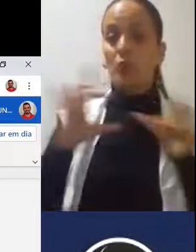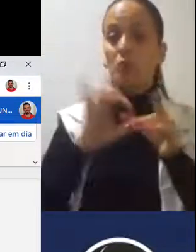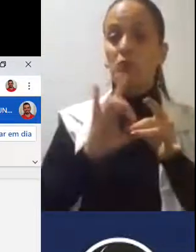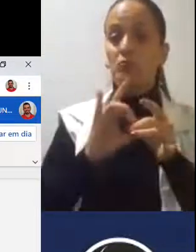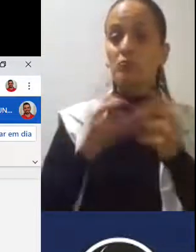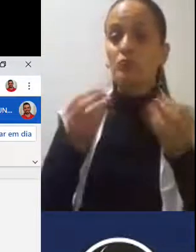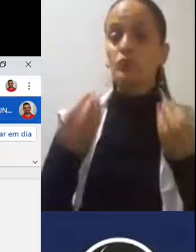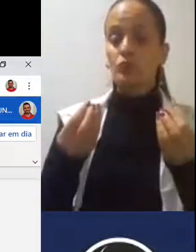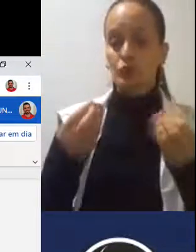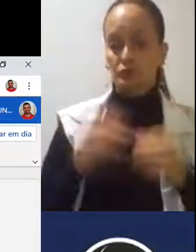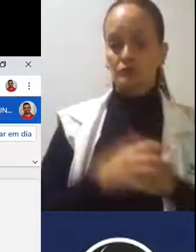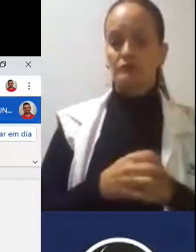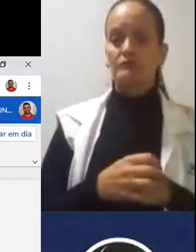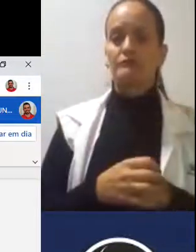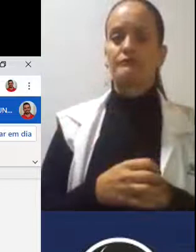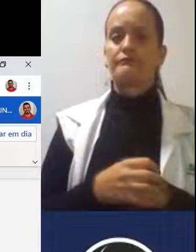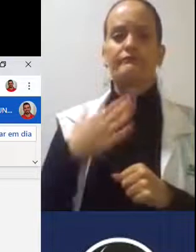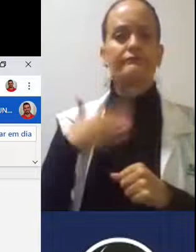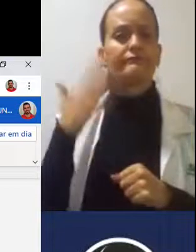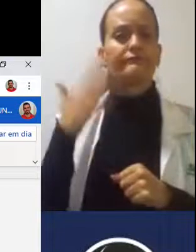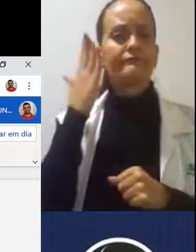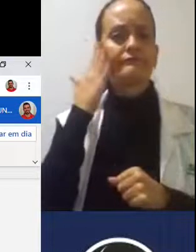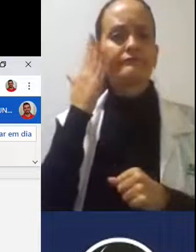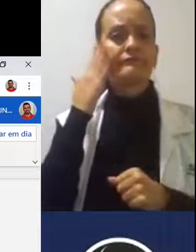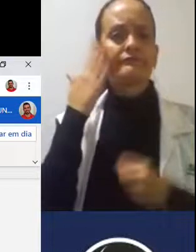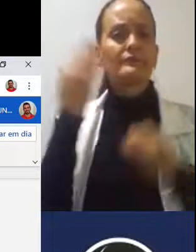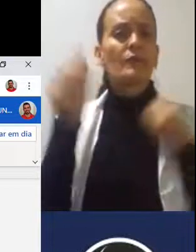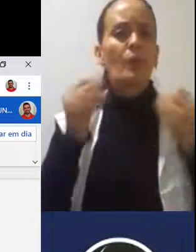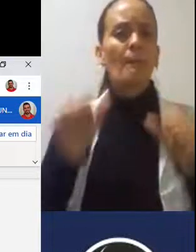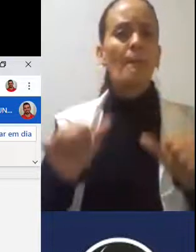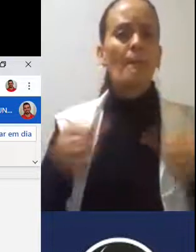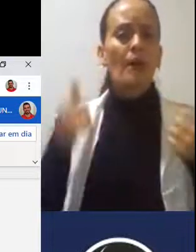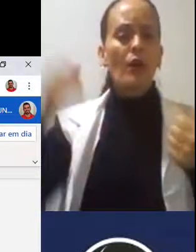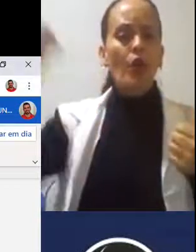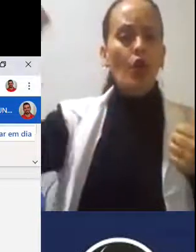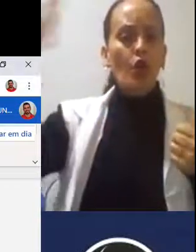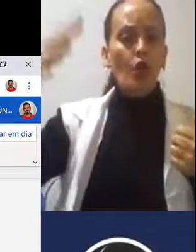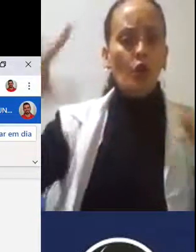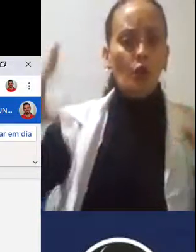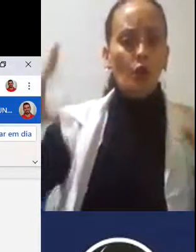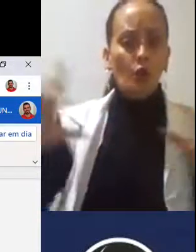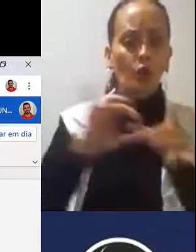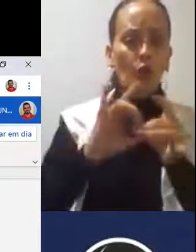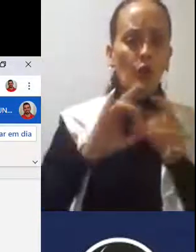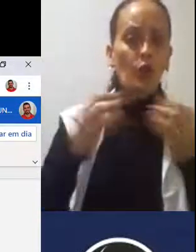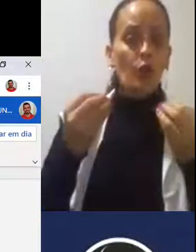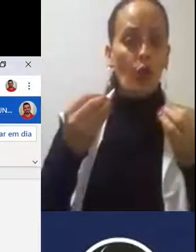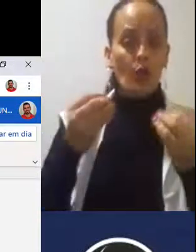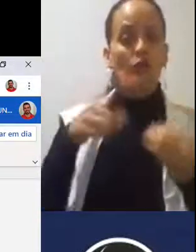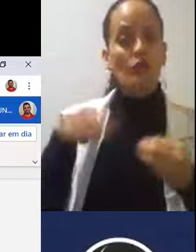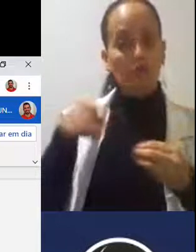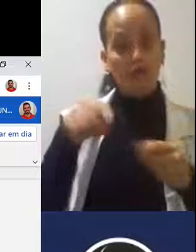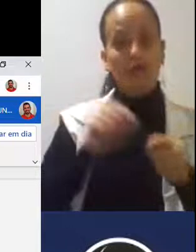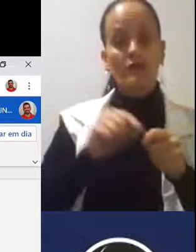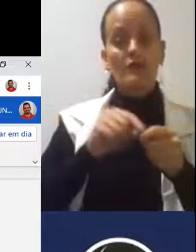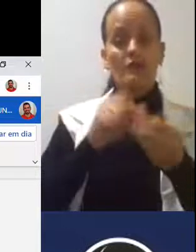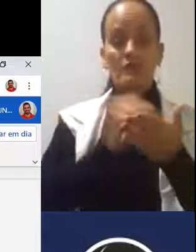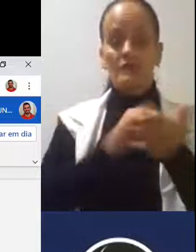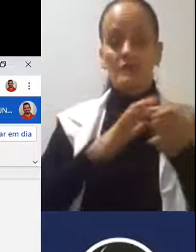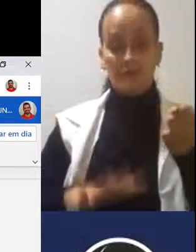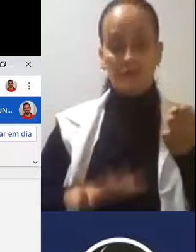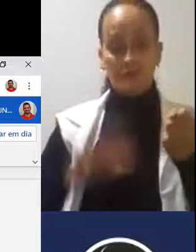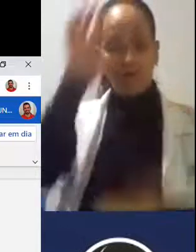Então, a gente vai ver qual que é a forma mais adequada de fazer a ligação dessas lâmpadas lá na nossa situação de aprendizagem. A gente já sabe que elas serão